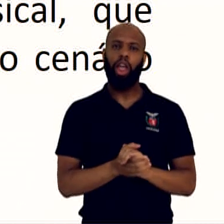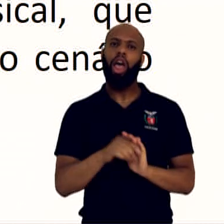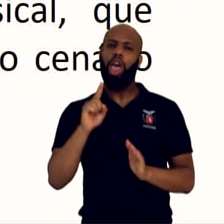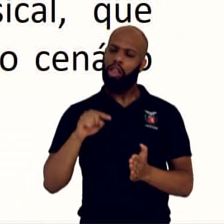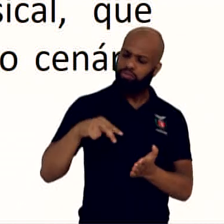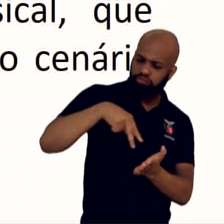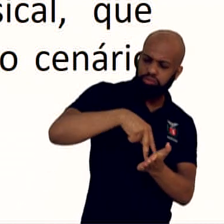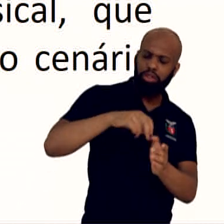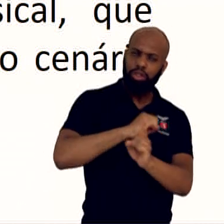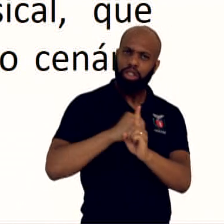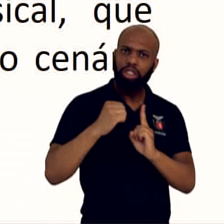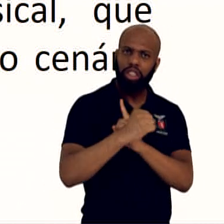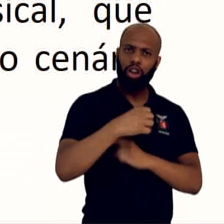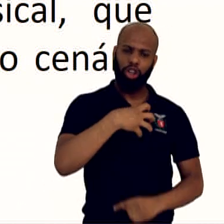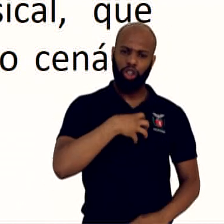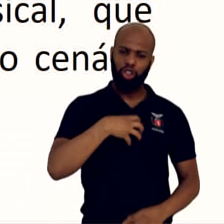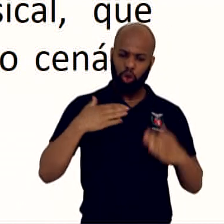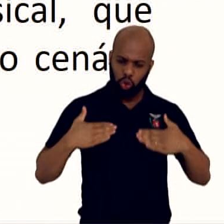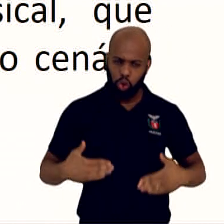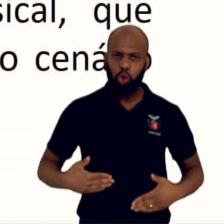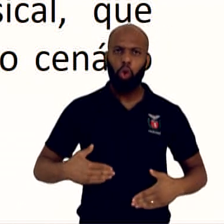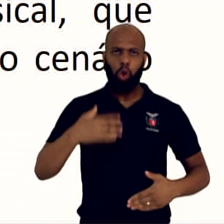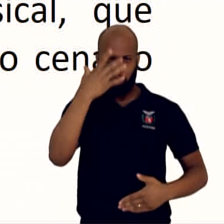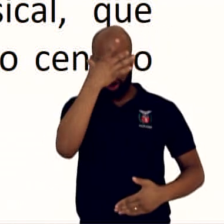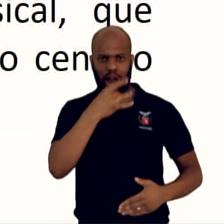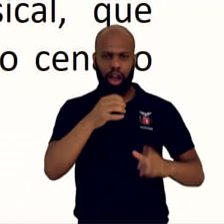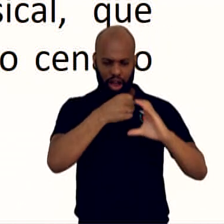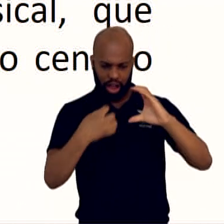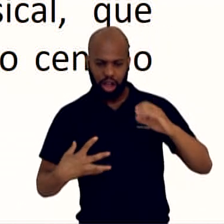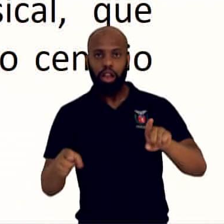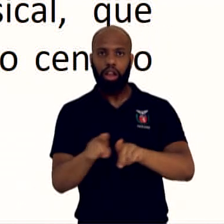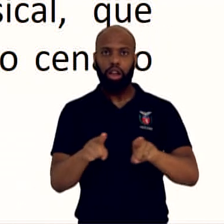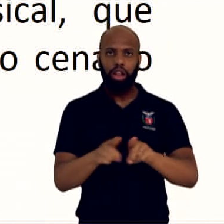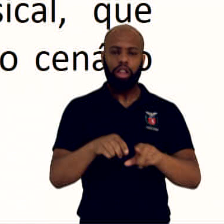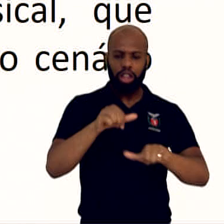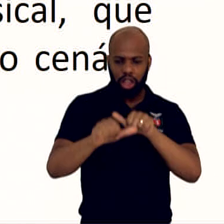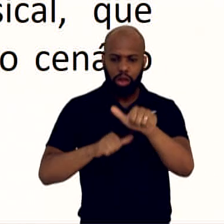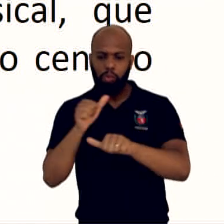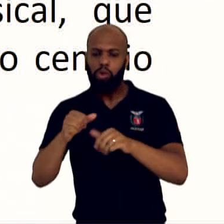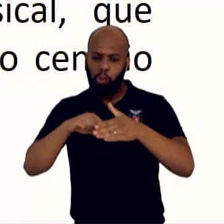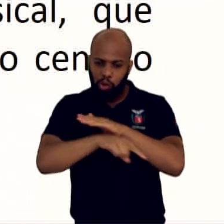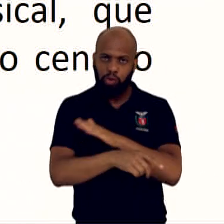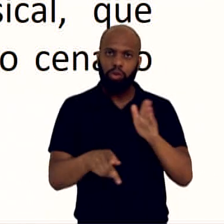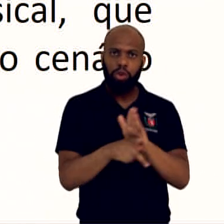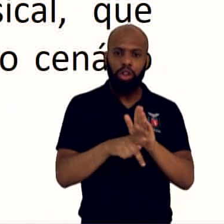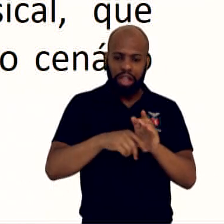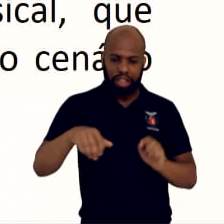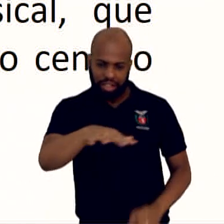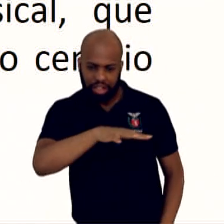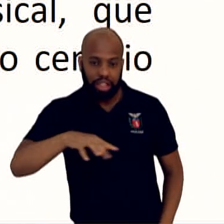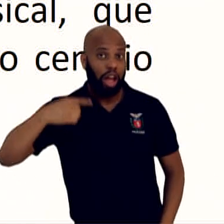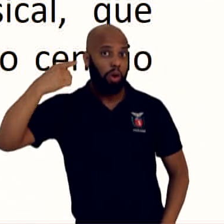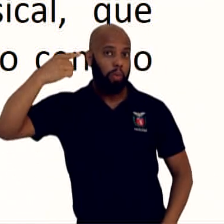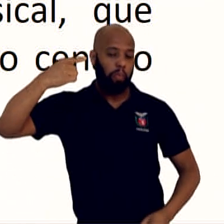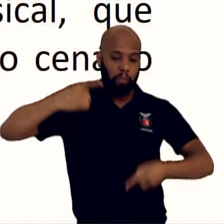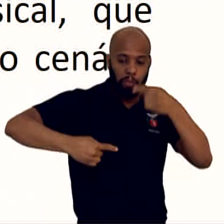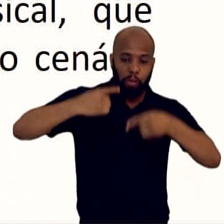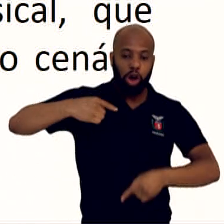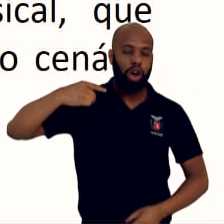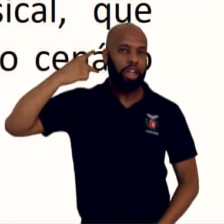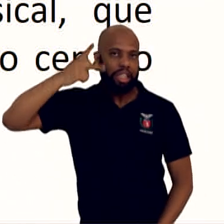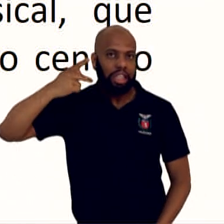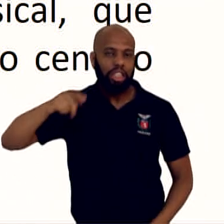afirmação social, estética e musical que desencadeou uma mudança profunda no cenário político e